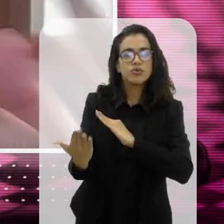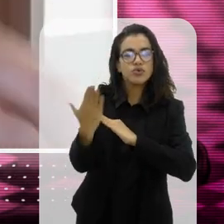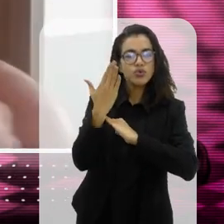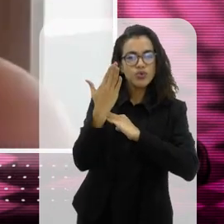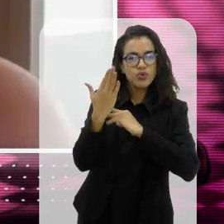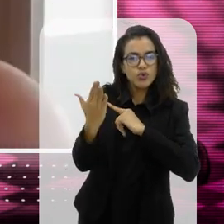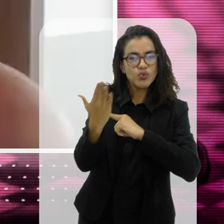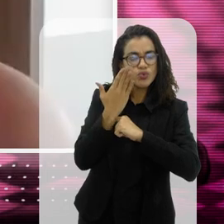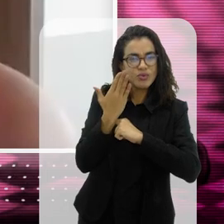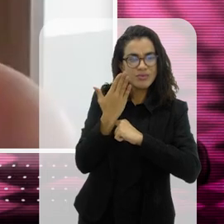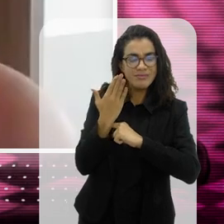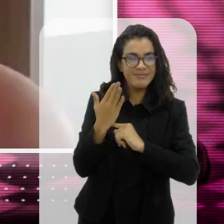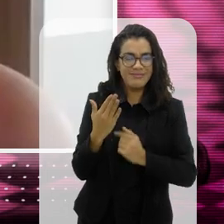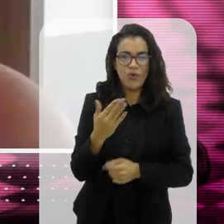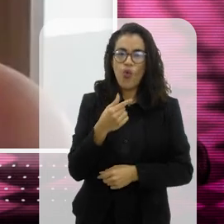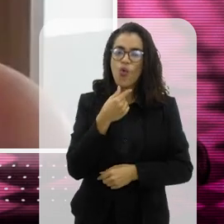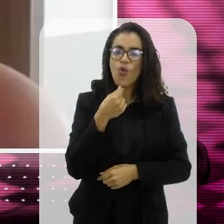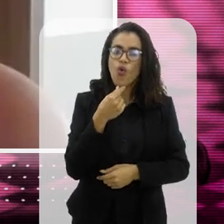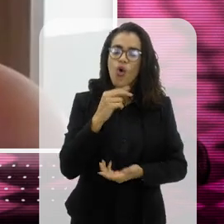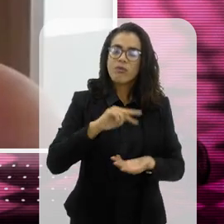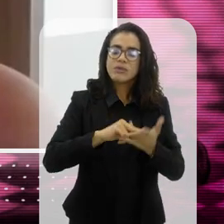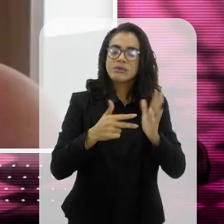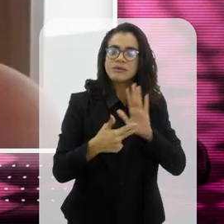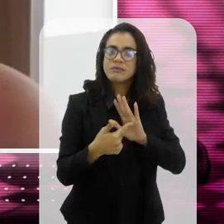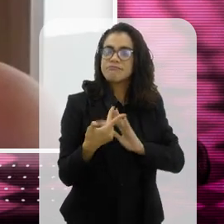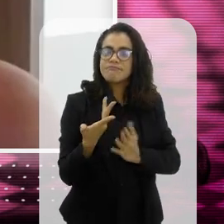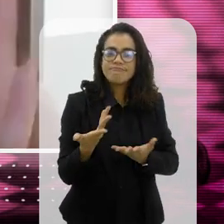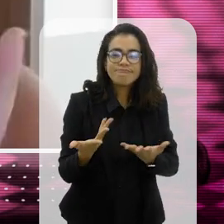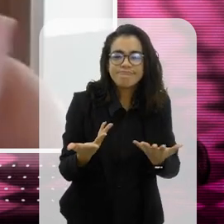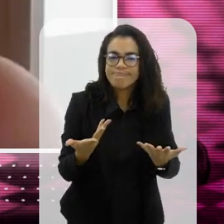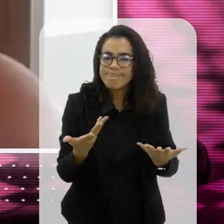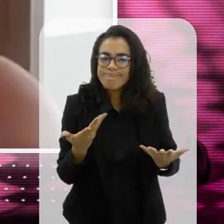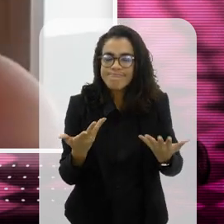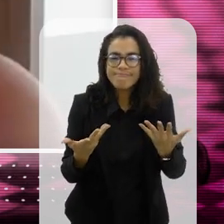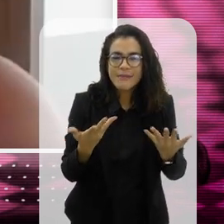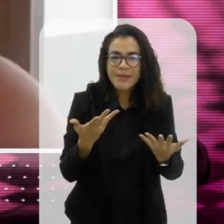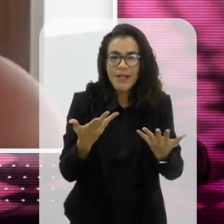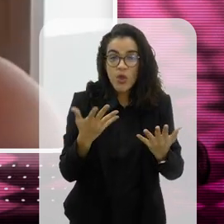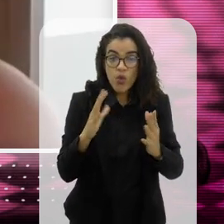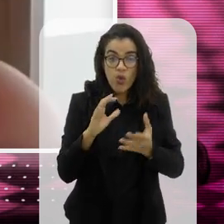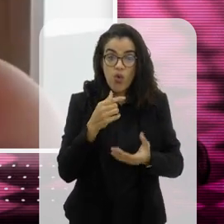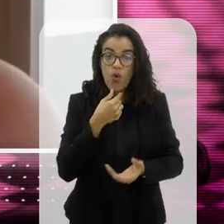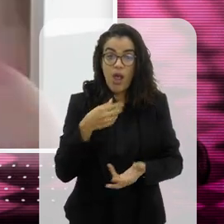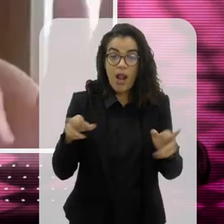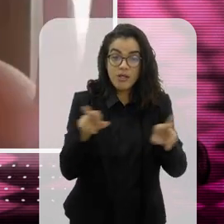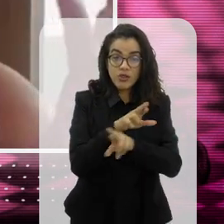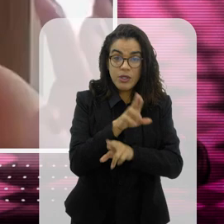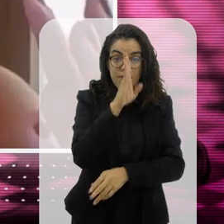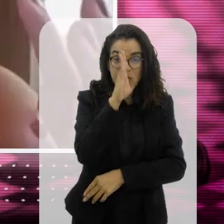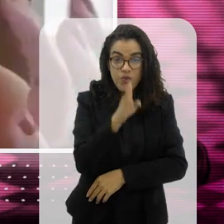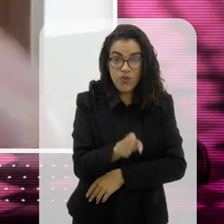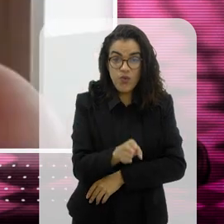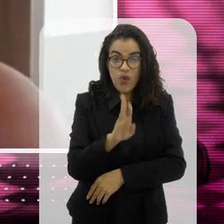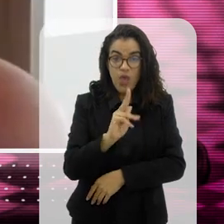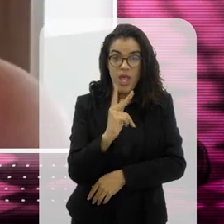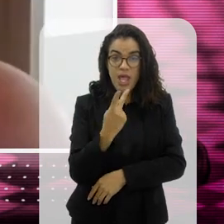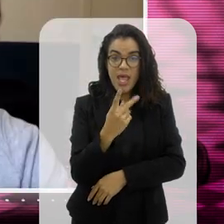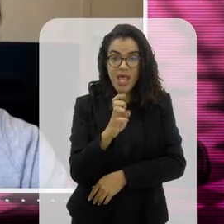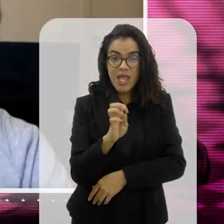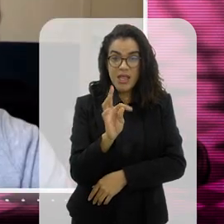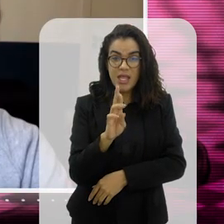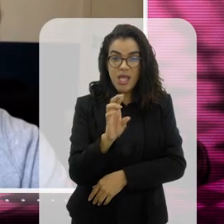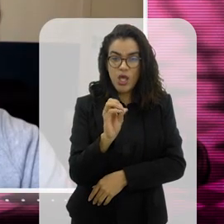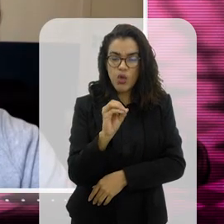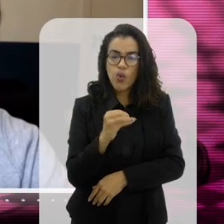marido ajuda, automaticamente a gente coloca o homem numa posição, pensando nessa formação de casal hétero, a gente põe o homem na posição